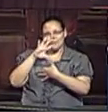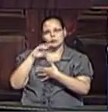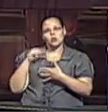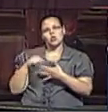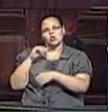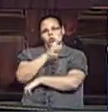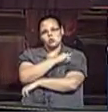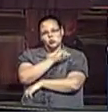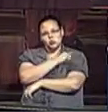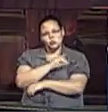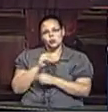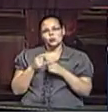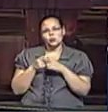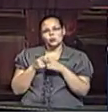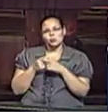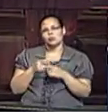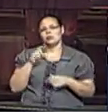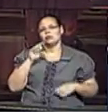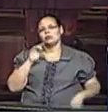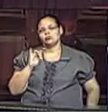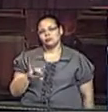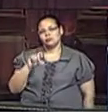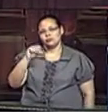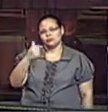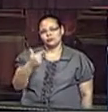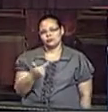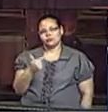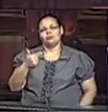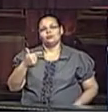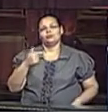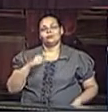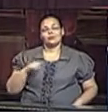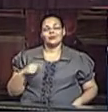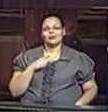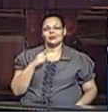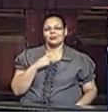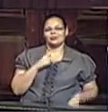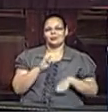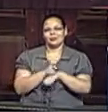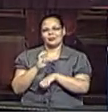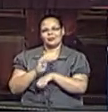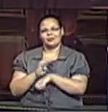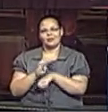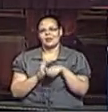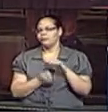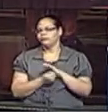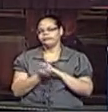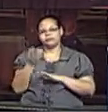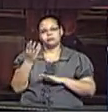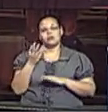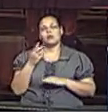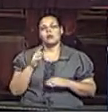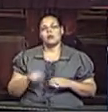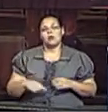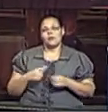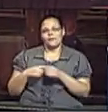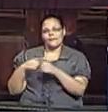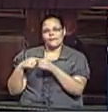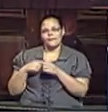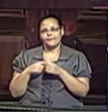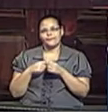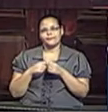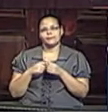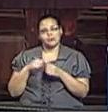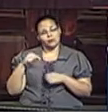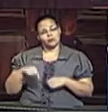por mais que tenha só 92 municípios contra estados que têm as suas centenas de municípios, sabe, Osório,